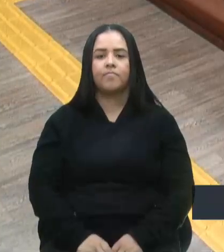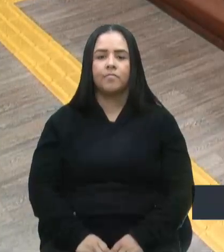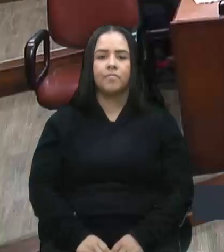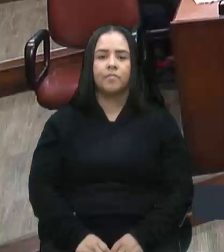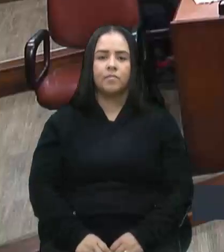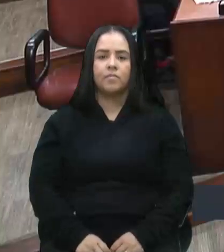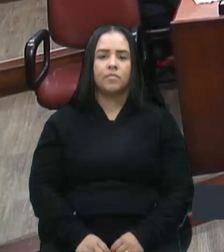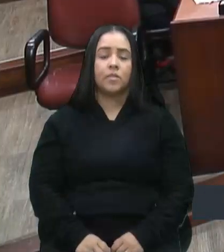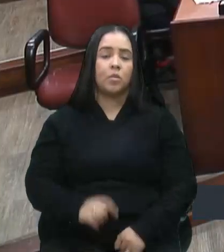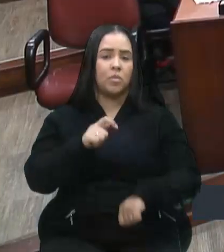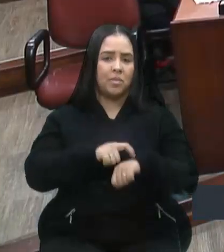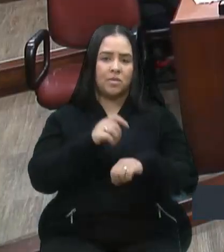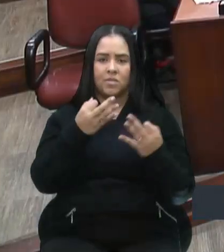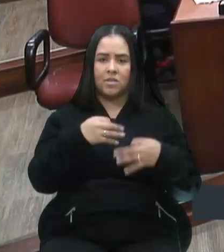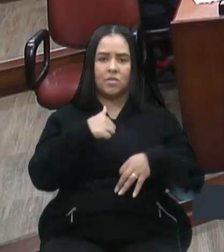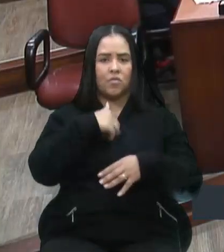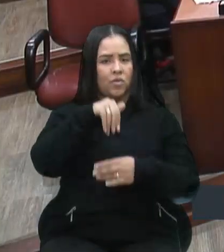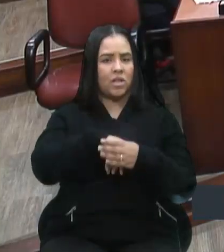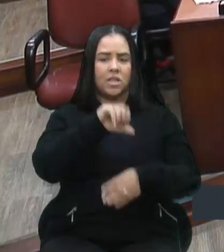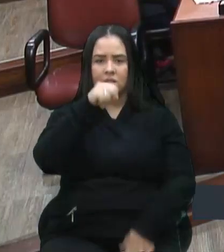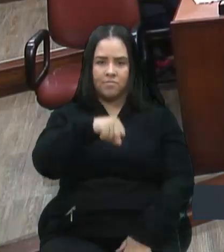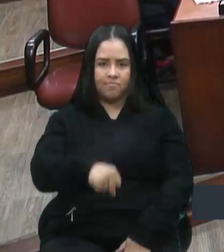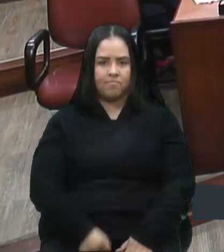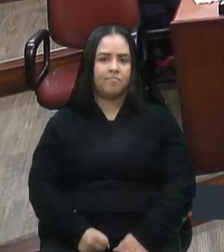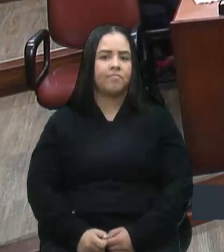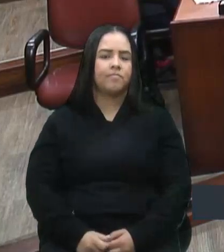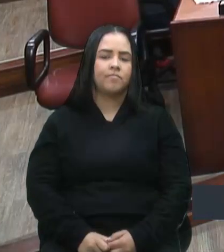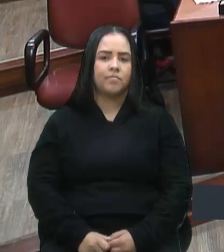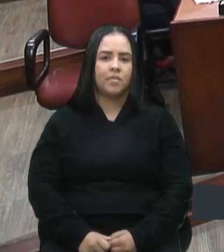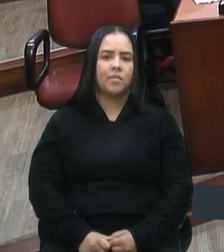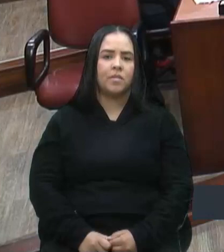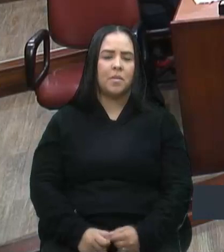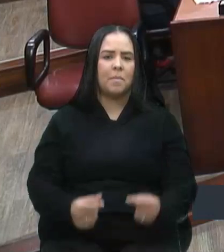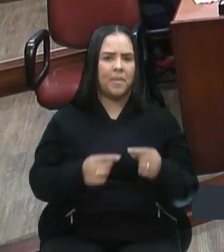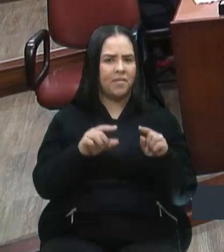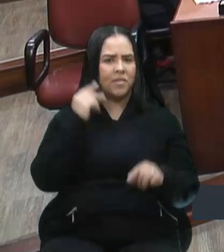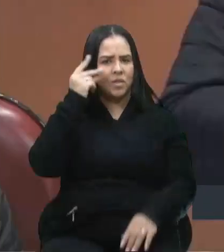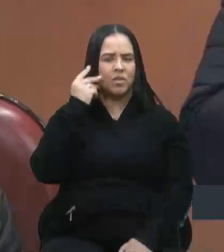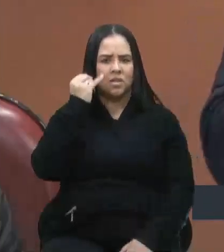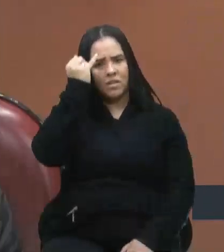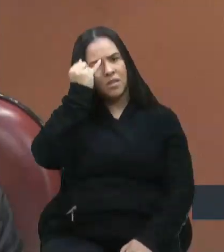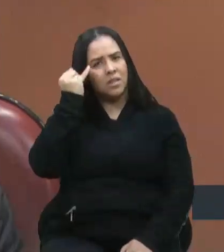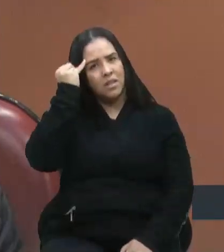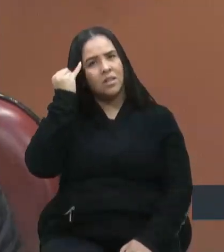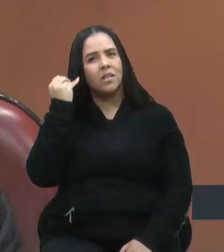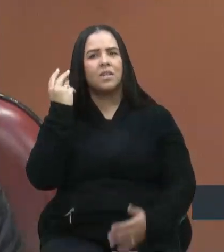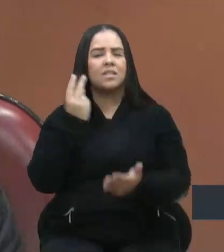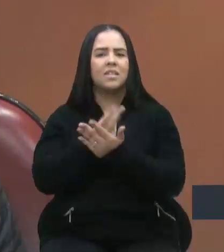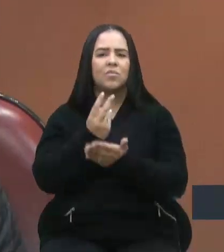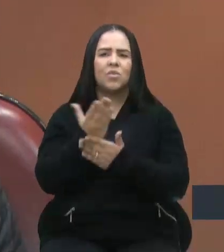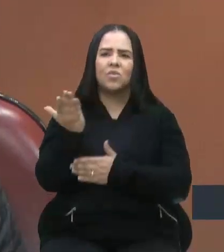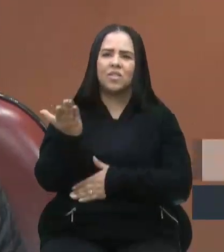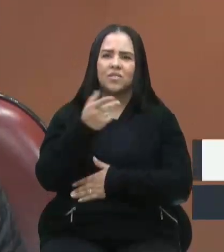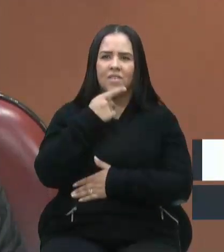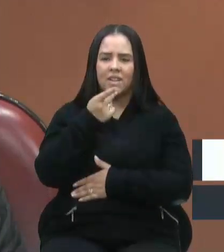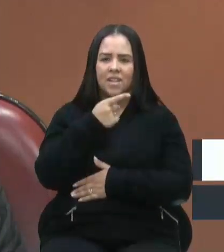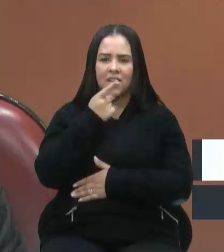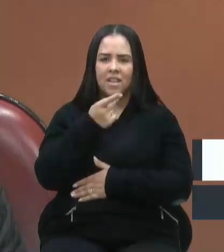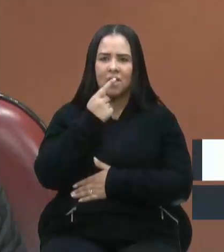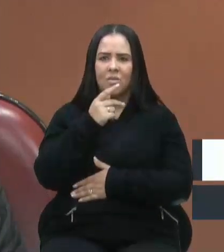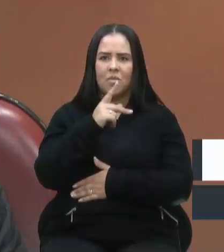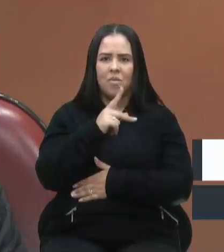momento oportuno, com certeza eu votarei favorável. Mas, vereador D'Ambrosio, toda vez que o senhor menciona a questão do